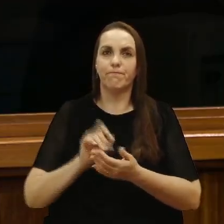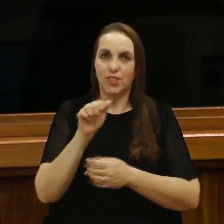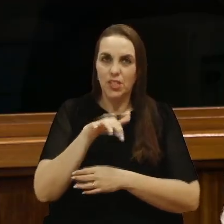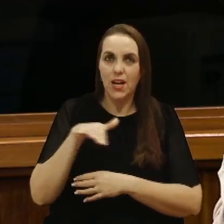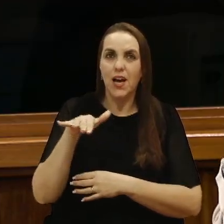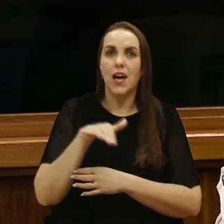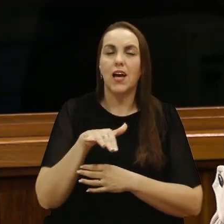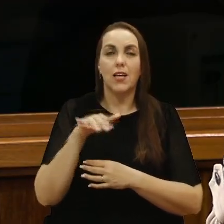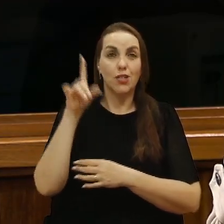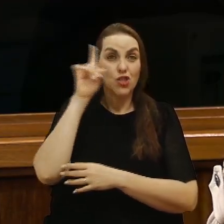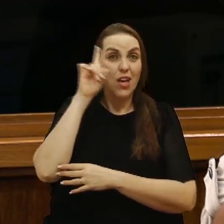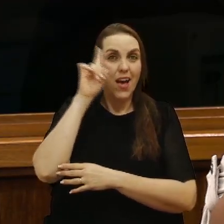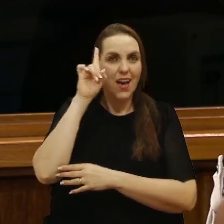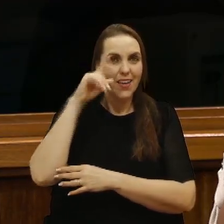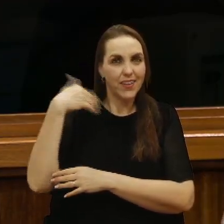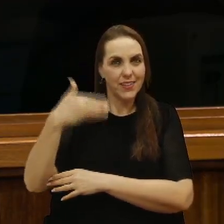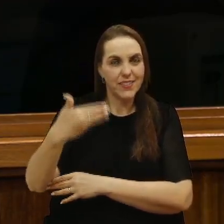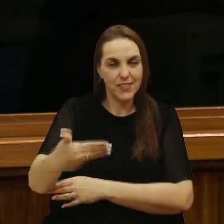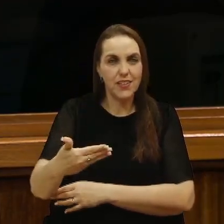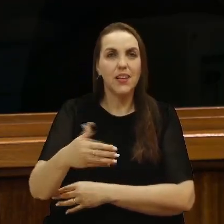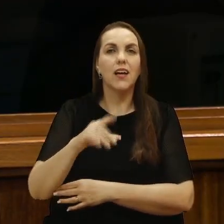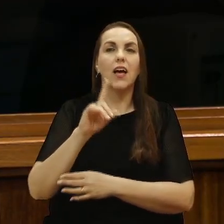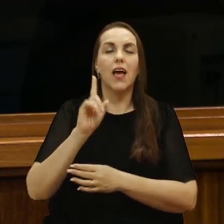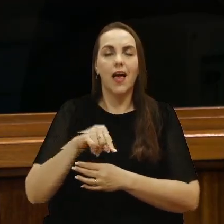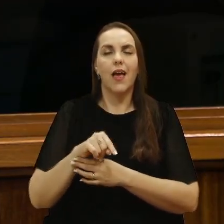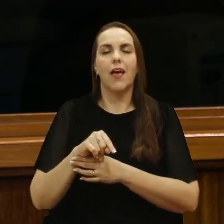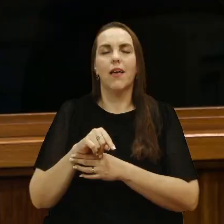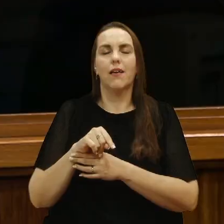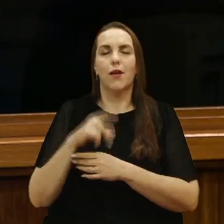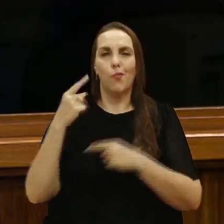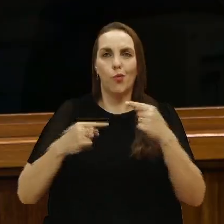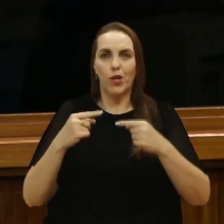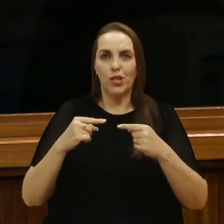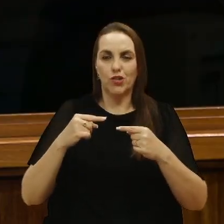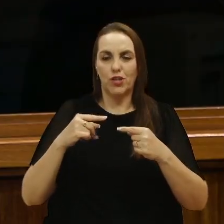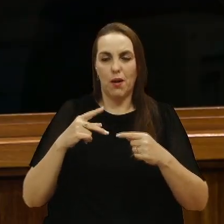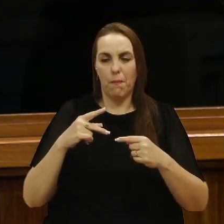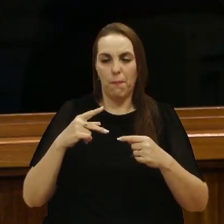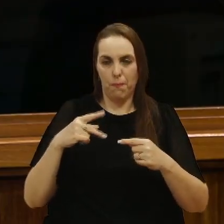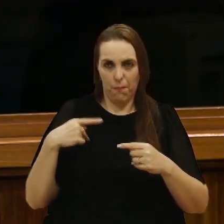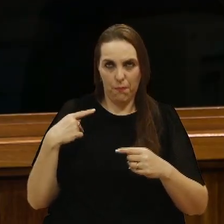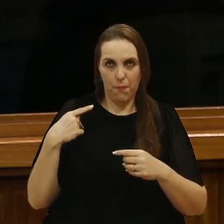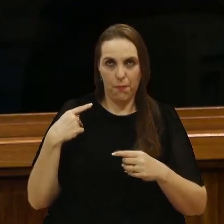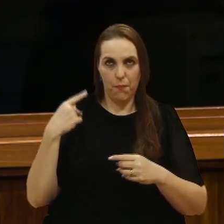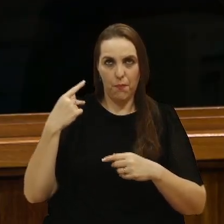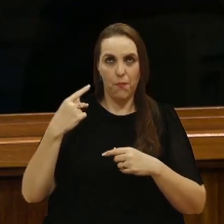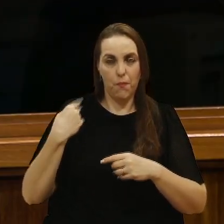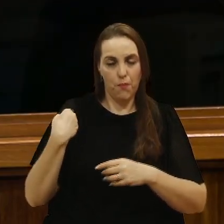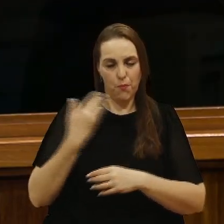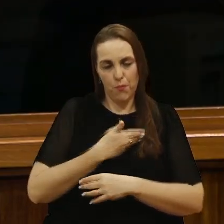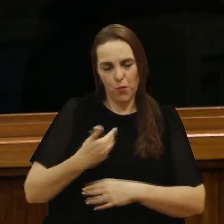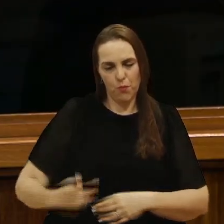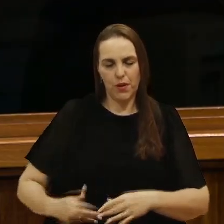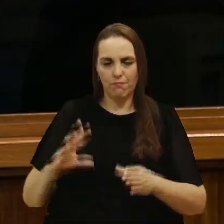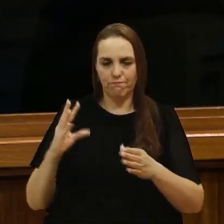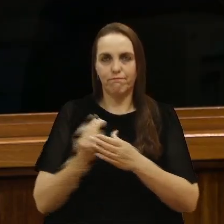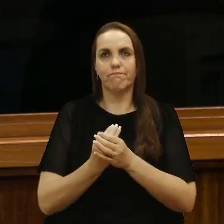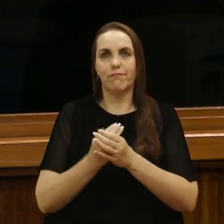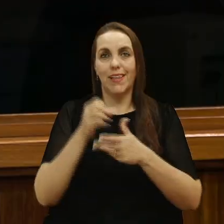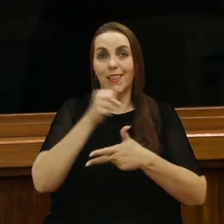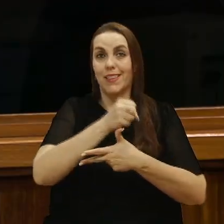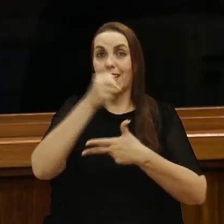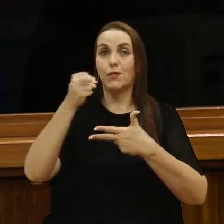diárias e incorporadas. São políticas públicas incorporadas nas 3 esferas de poderes, não só federal, não